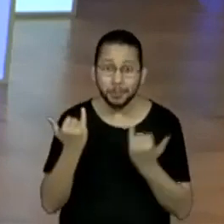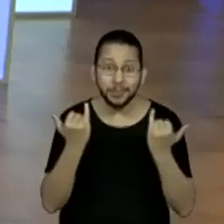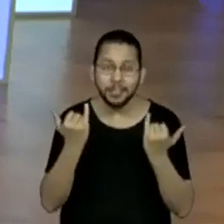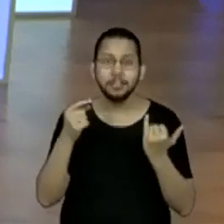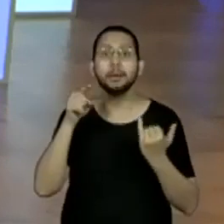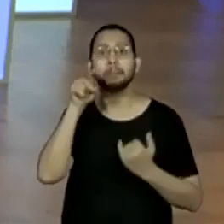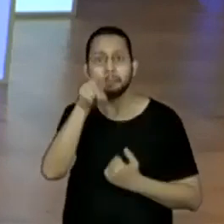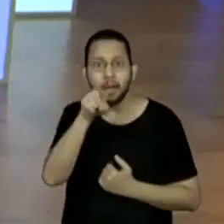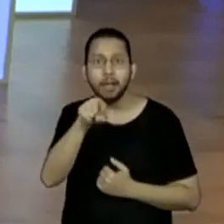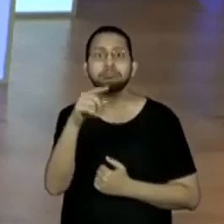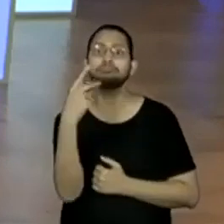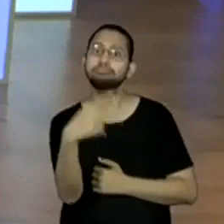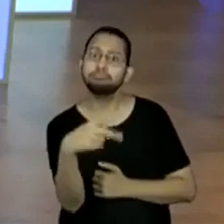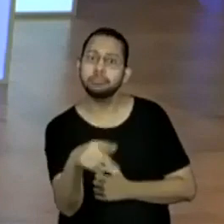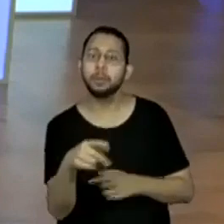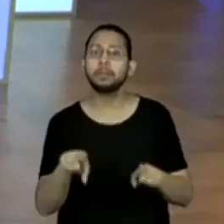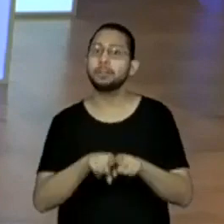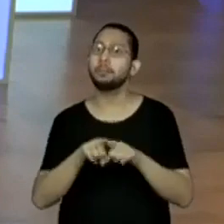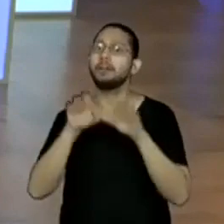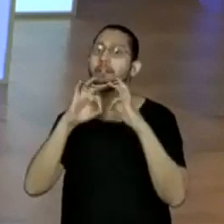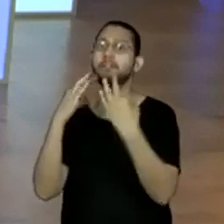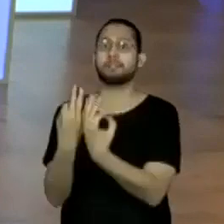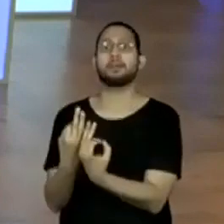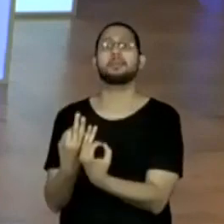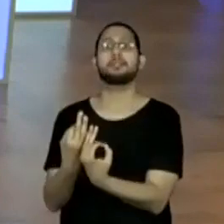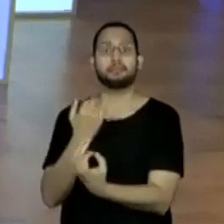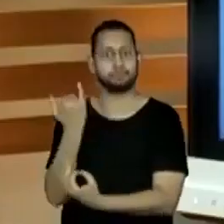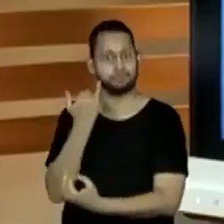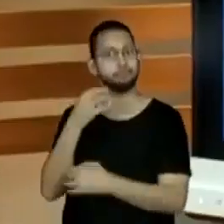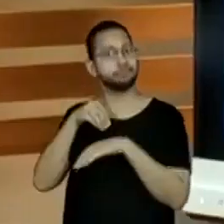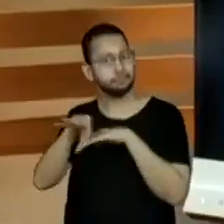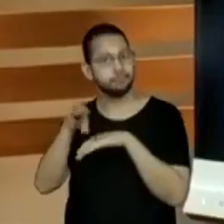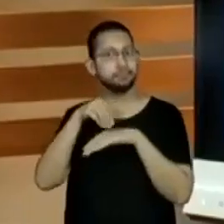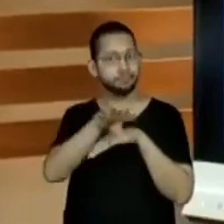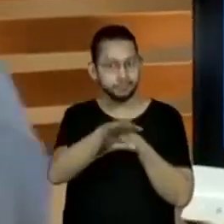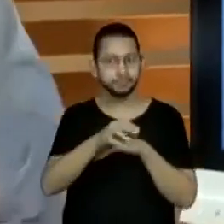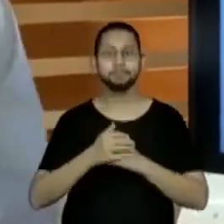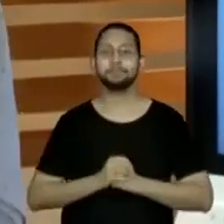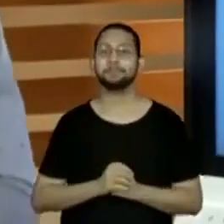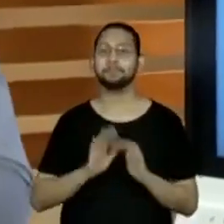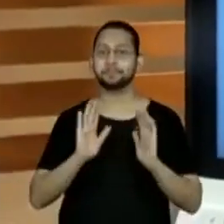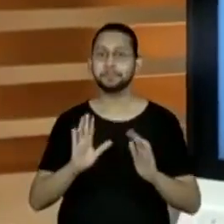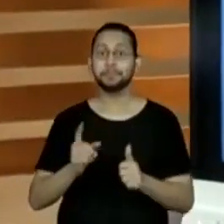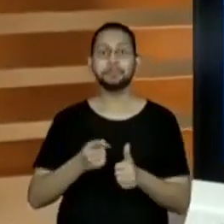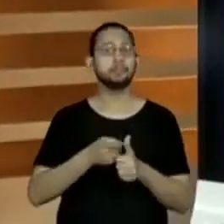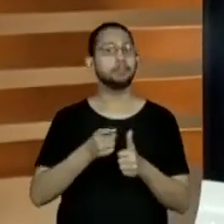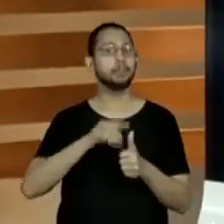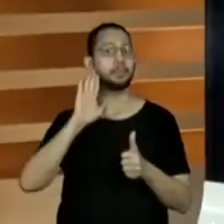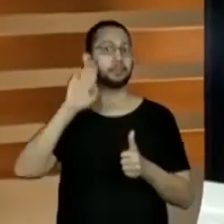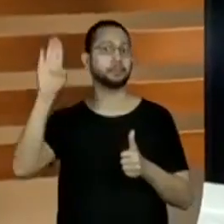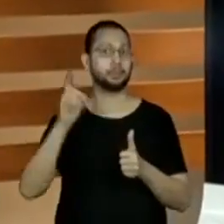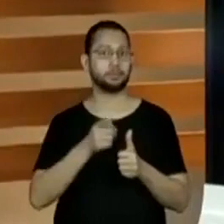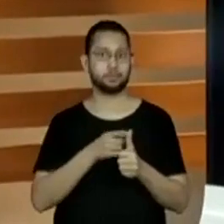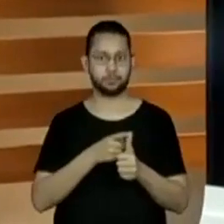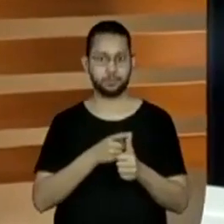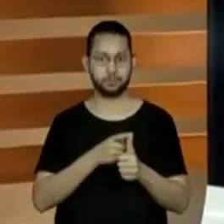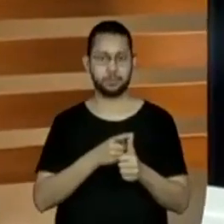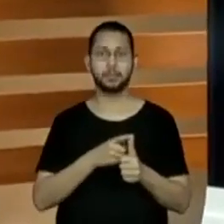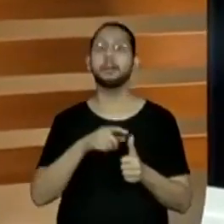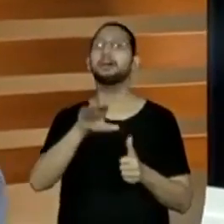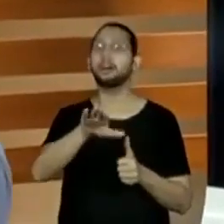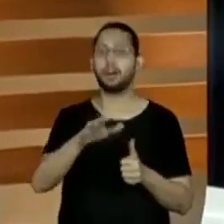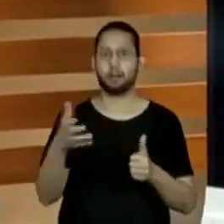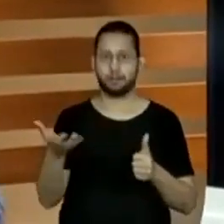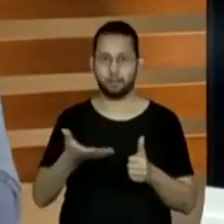você quanto para os seus responsáveis. Então, vamos lá. Primeiro ponto, separa um